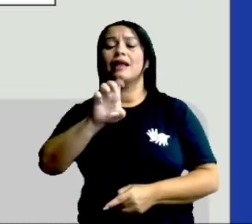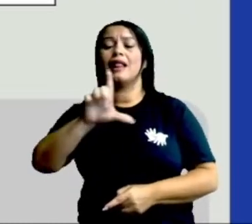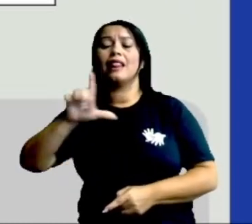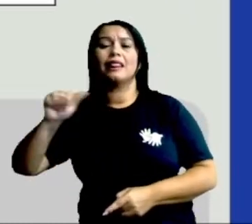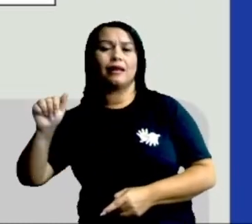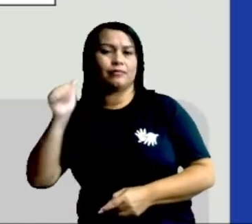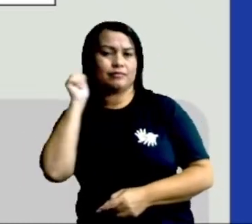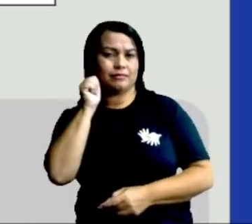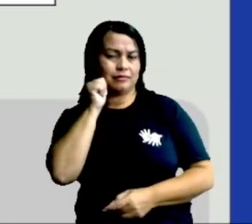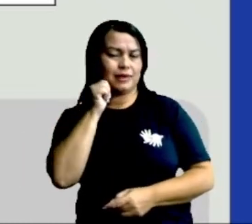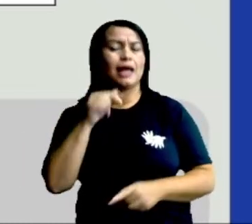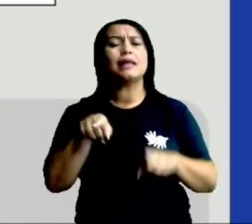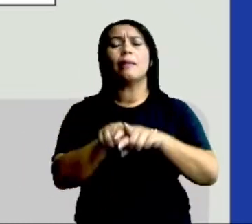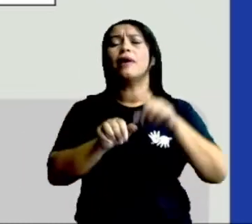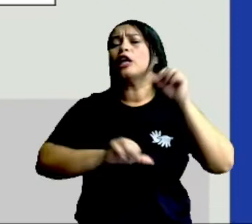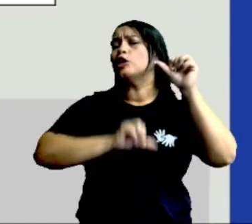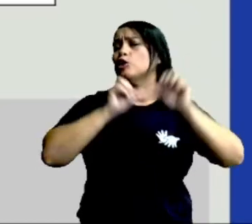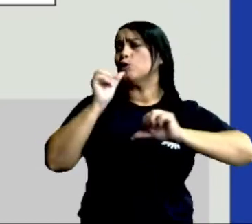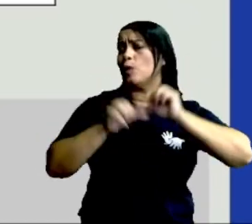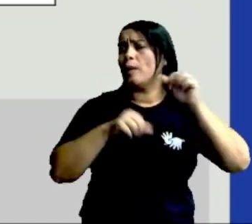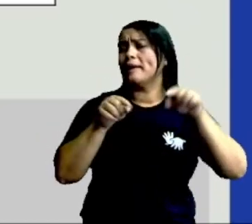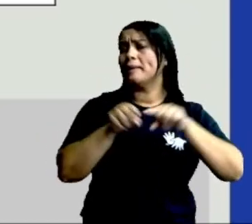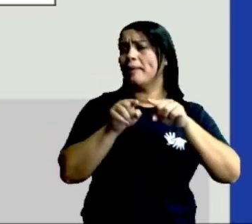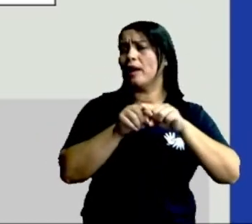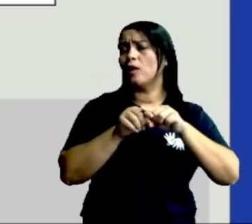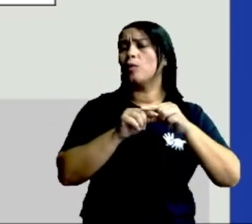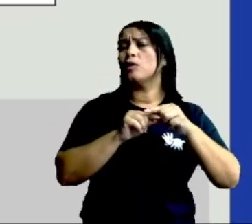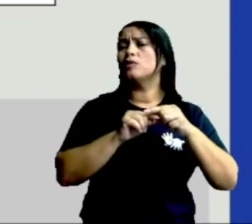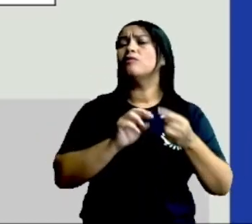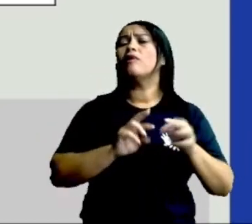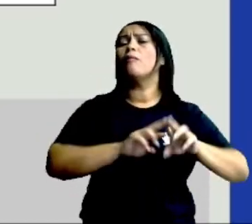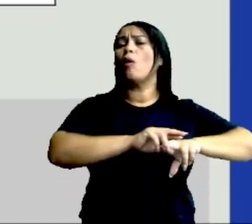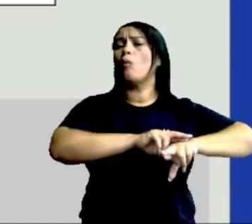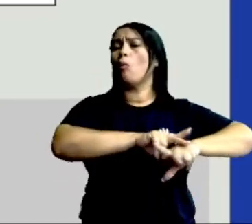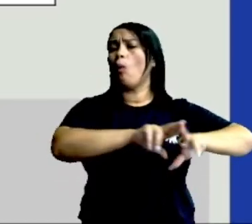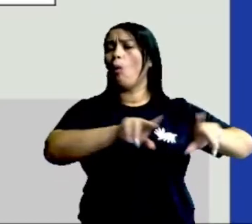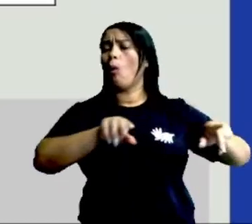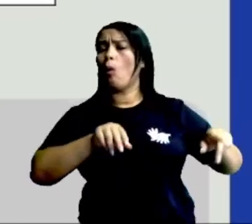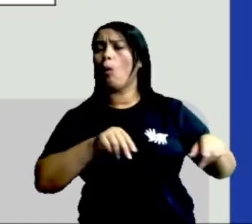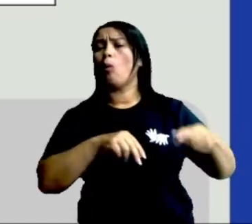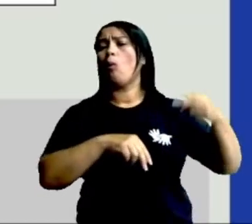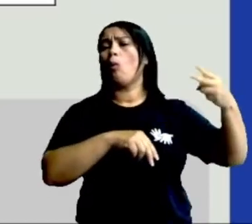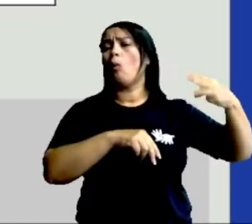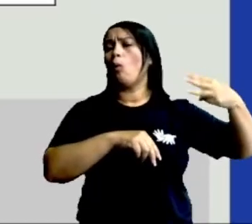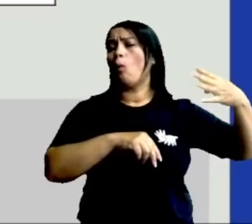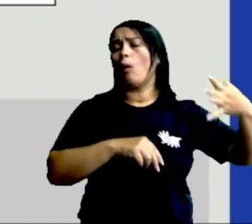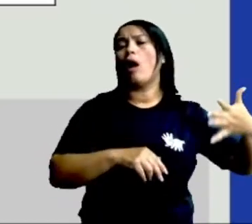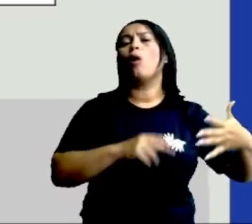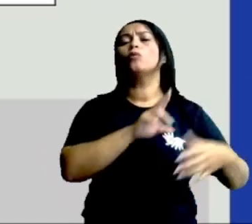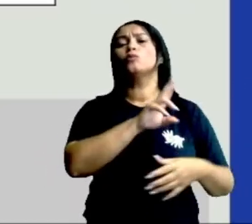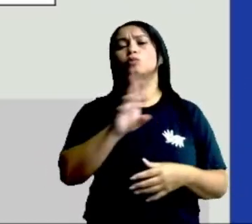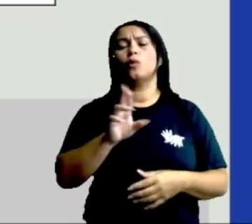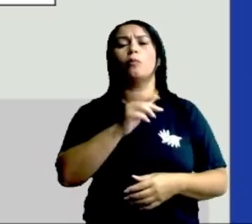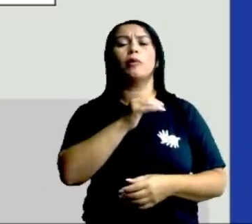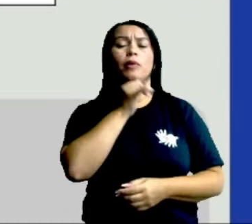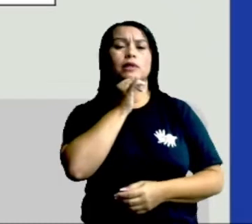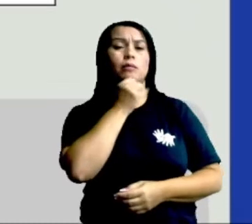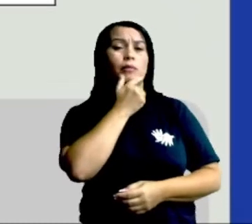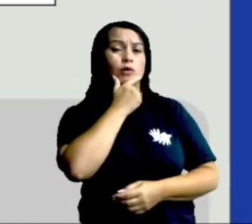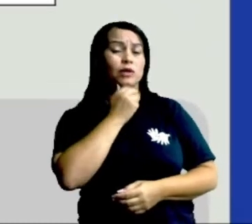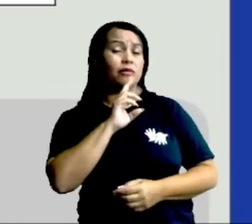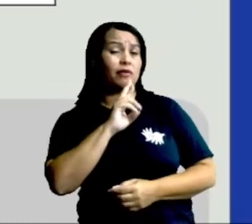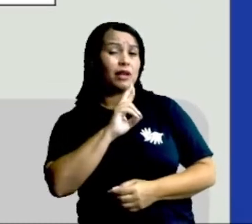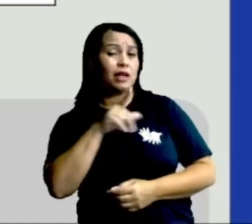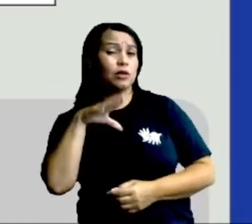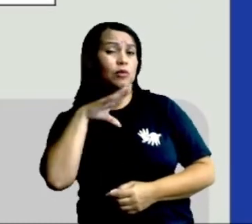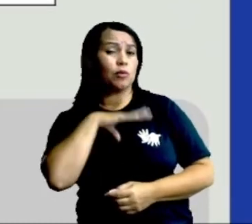o plural, ele também se diferencia do português, no caso dos pronomes masculinos. Porque a gente não